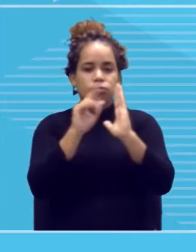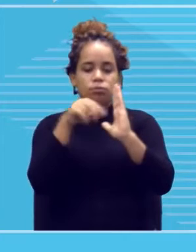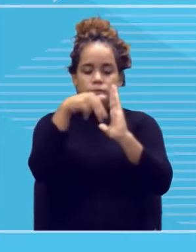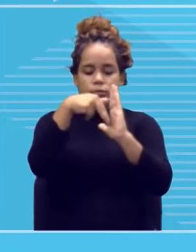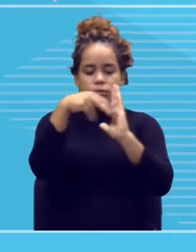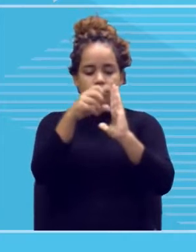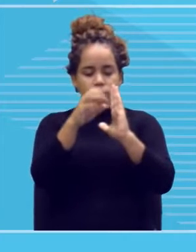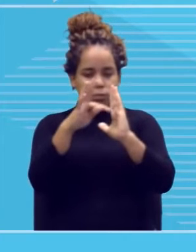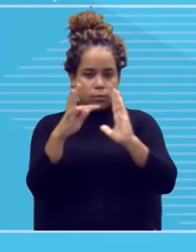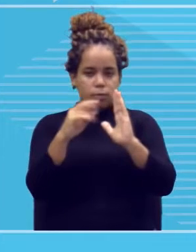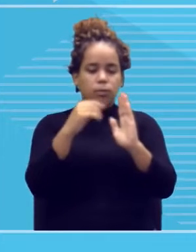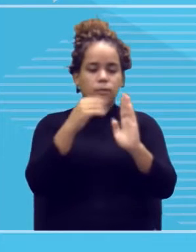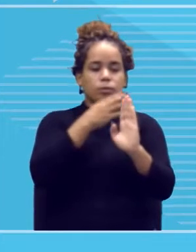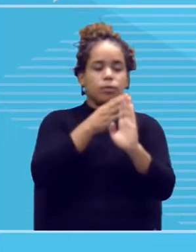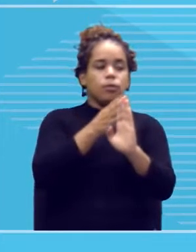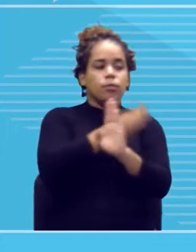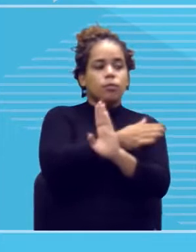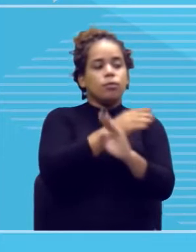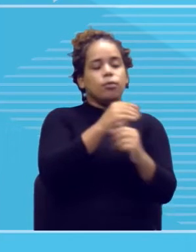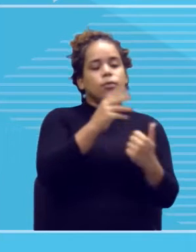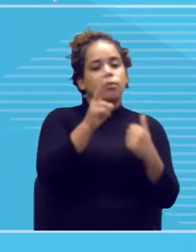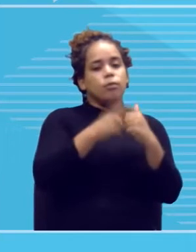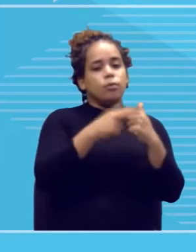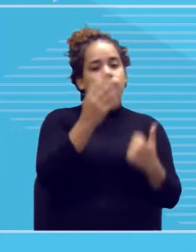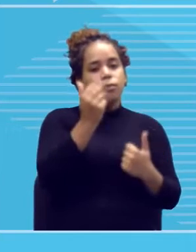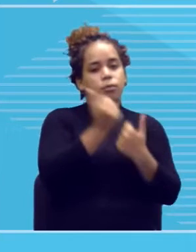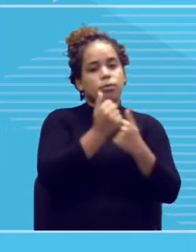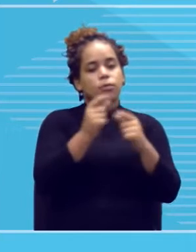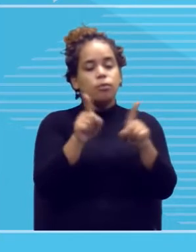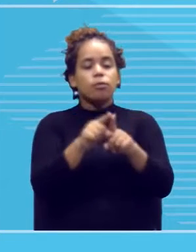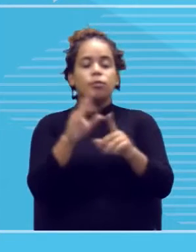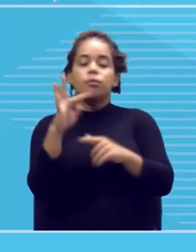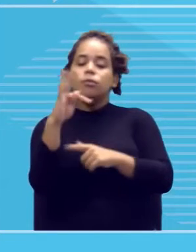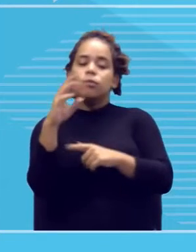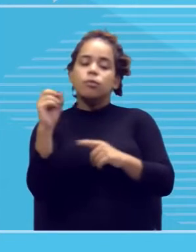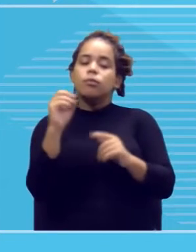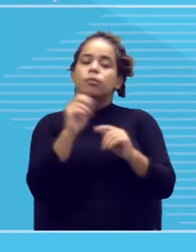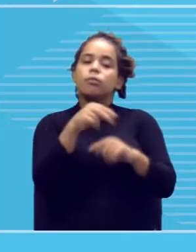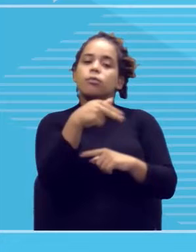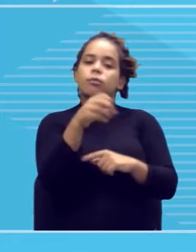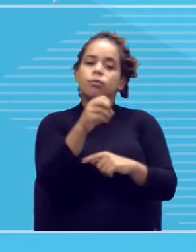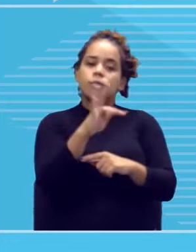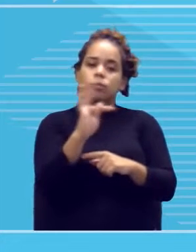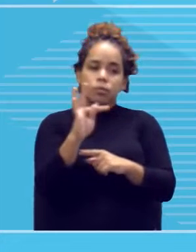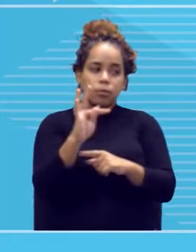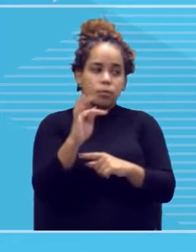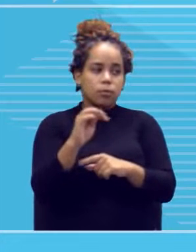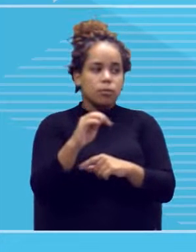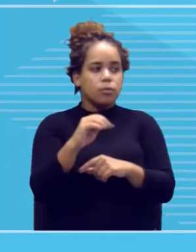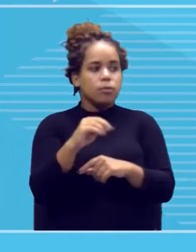o modal e o tio beleza Galerinha olha a pergunta aqui ó